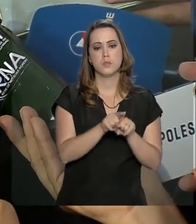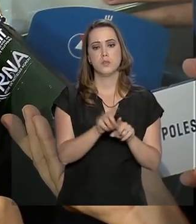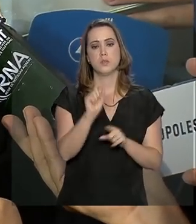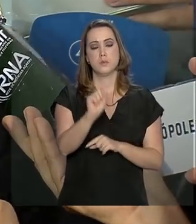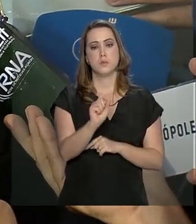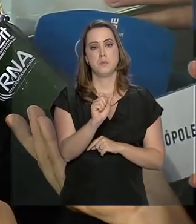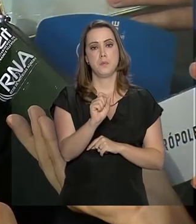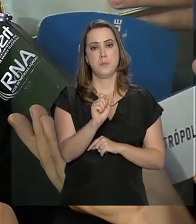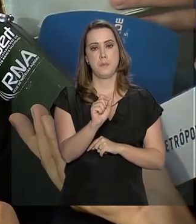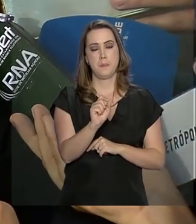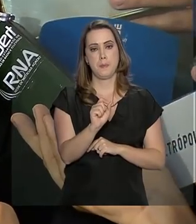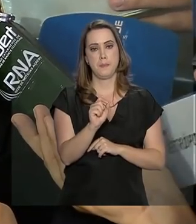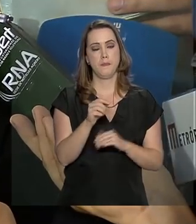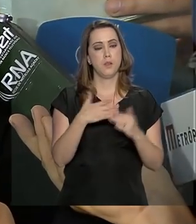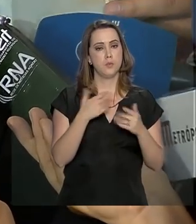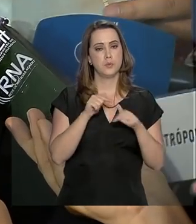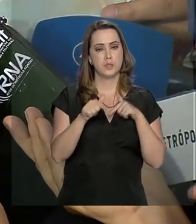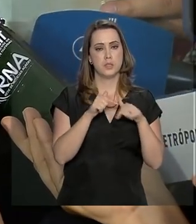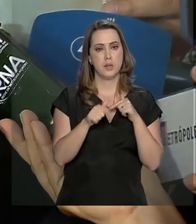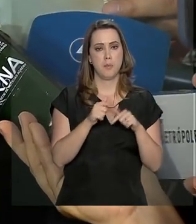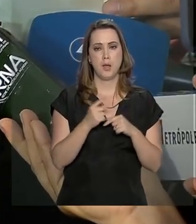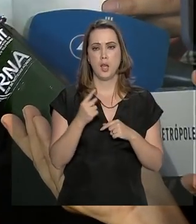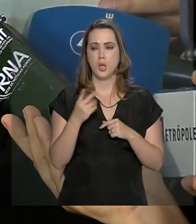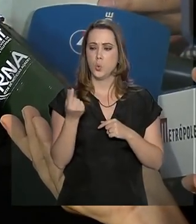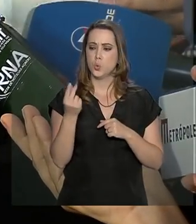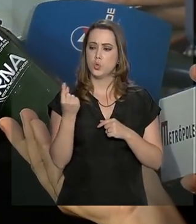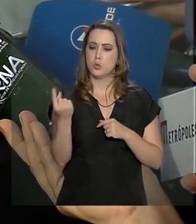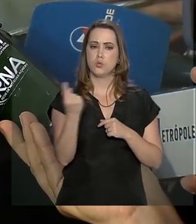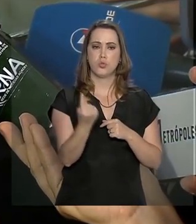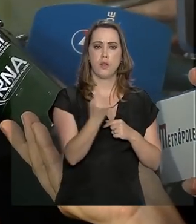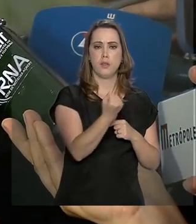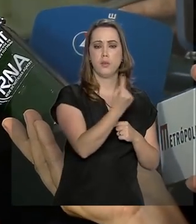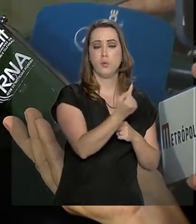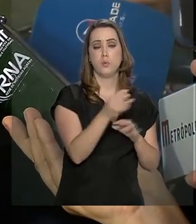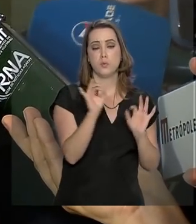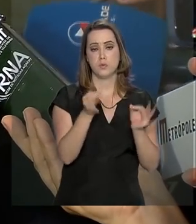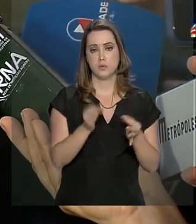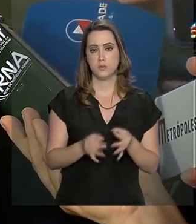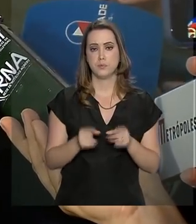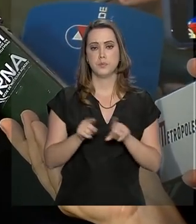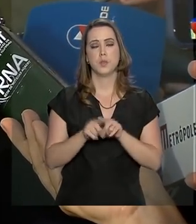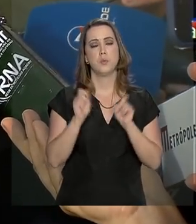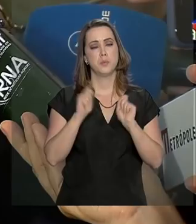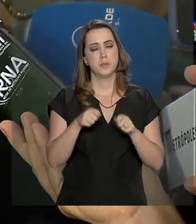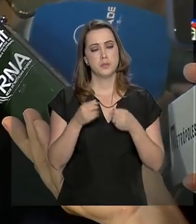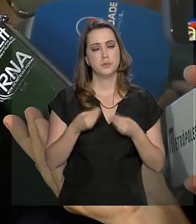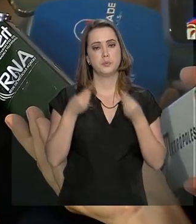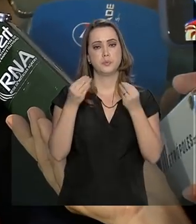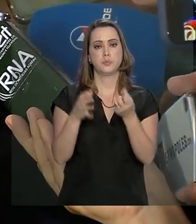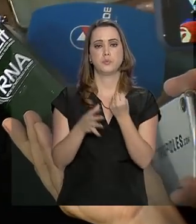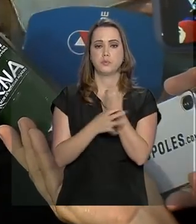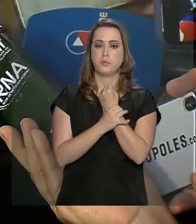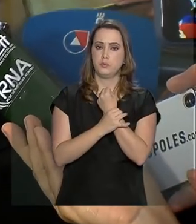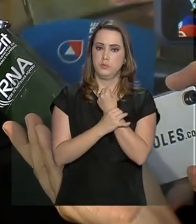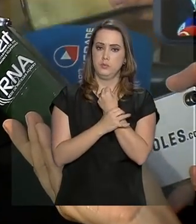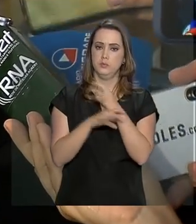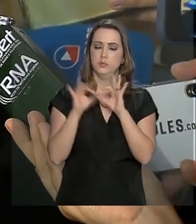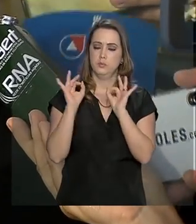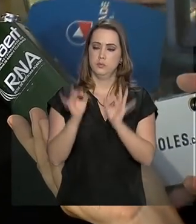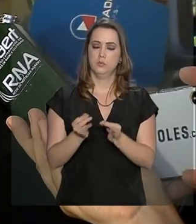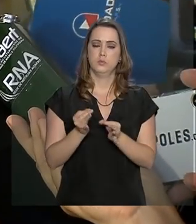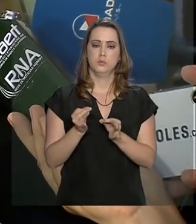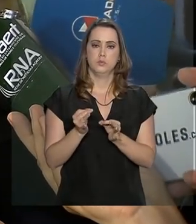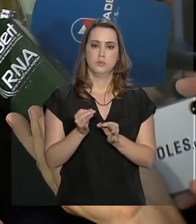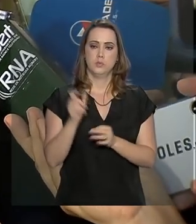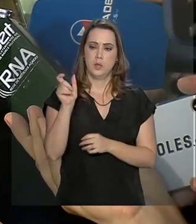vai trabalhar com a poupança individual, exatamente para poder dar segurança e garantia